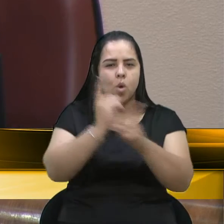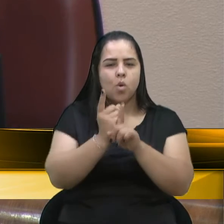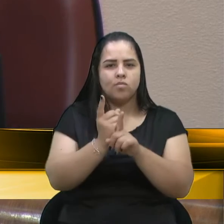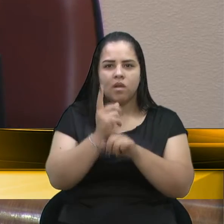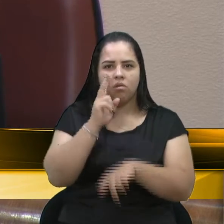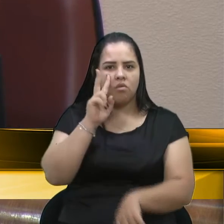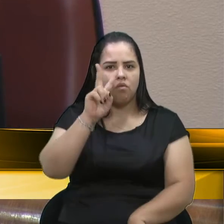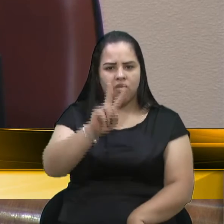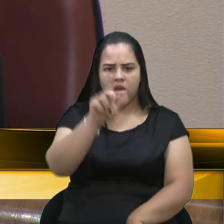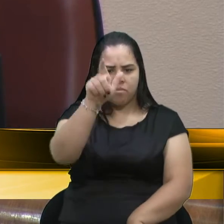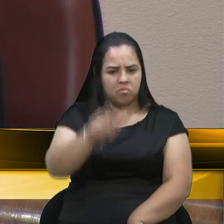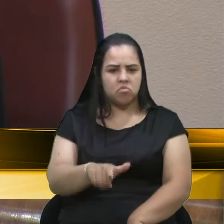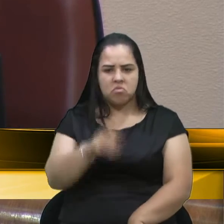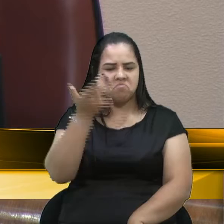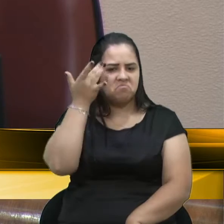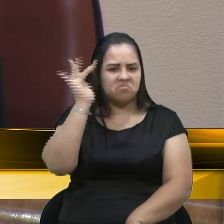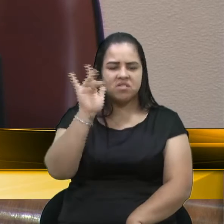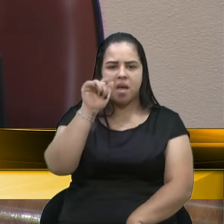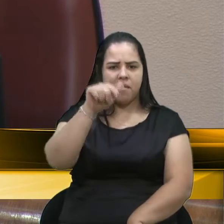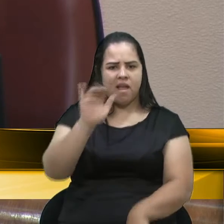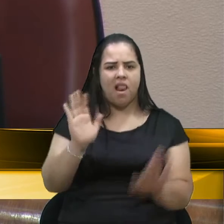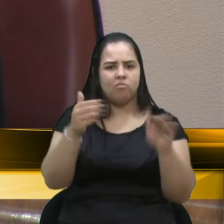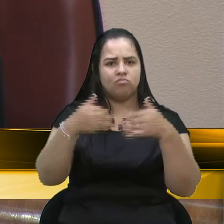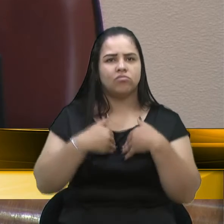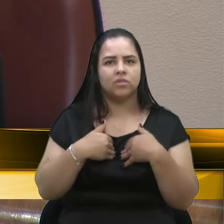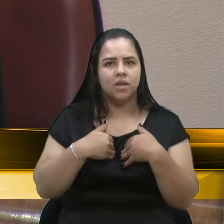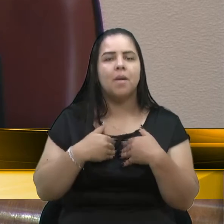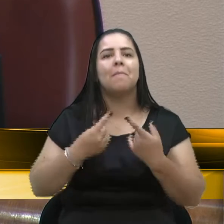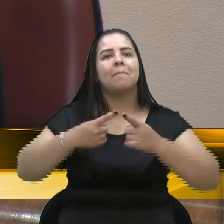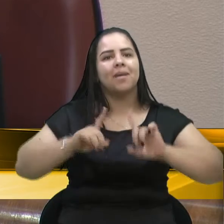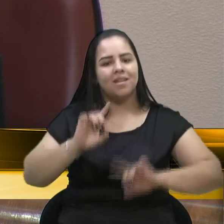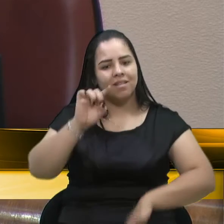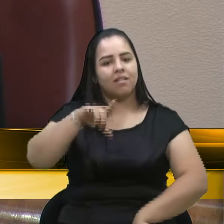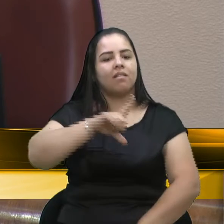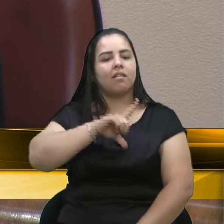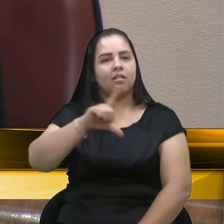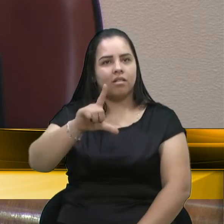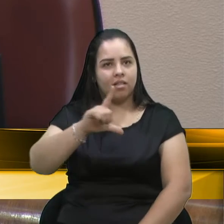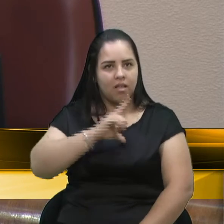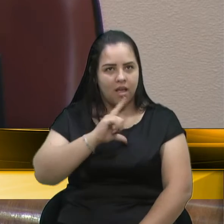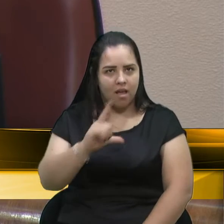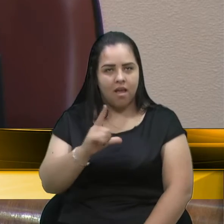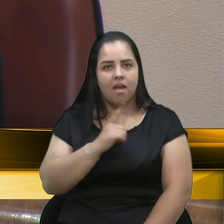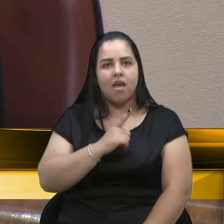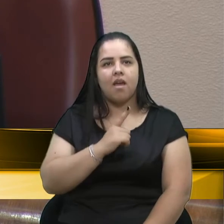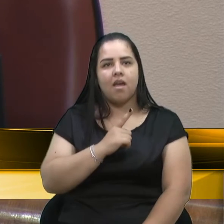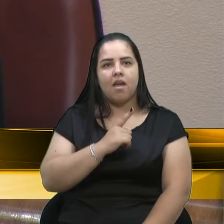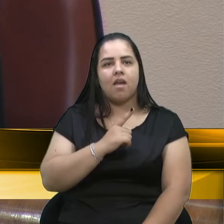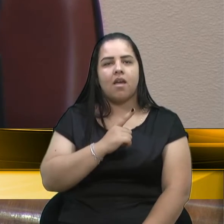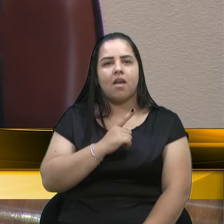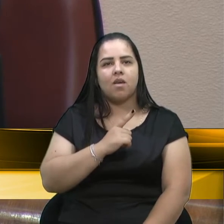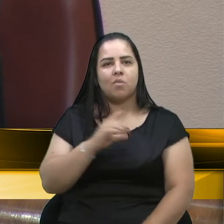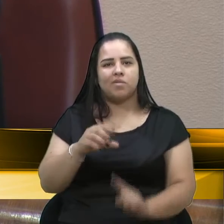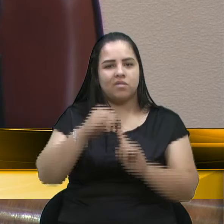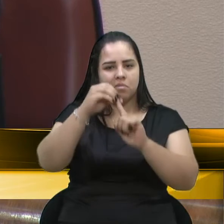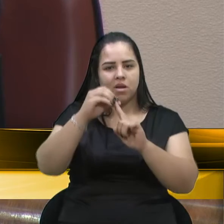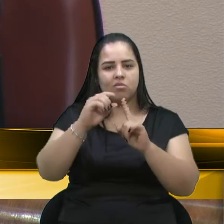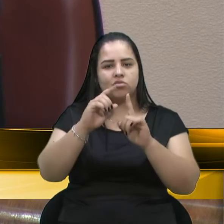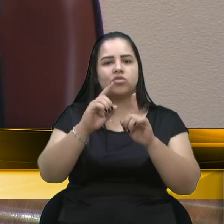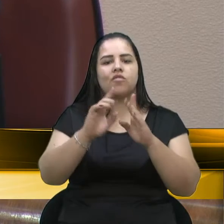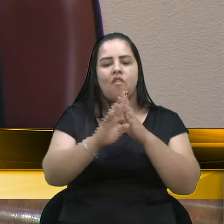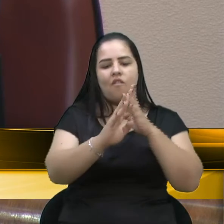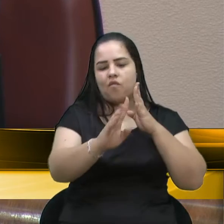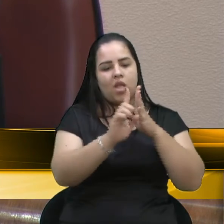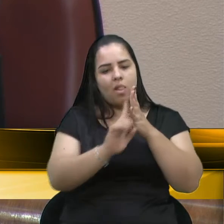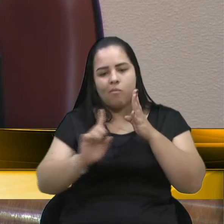né? Mas eles têm essa garantia de atendimento prioritário, mas nem sempre isso acontece. Então, com a